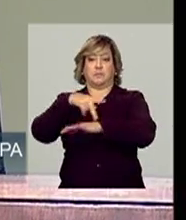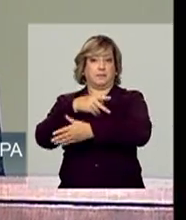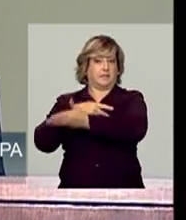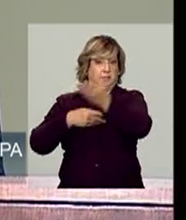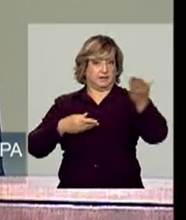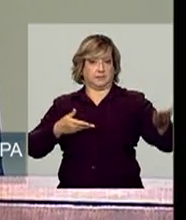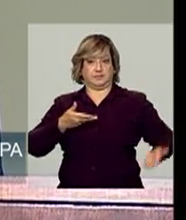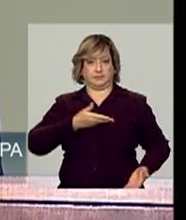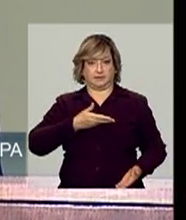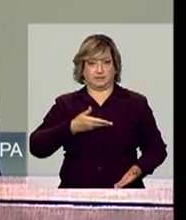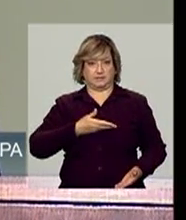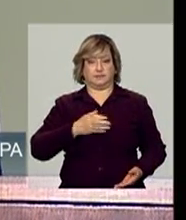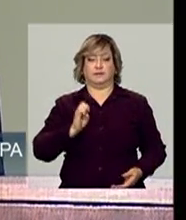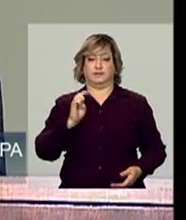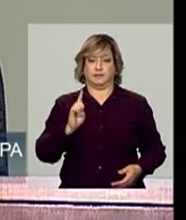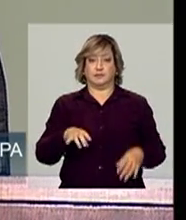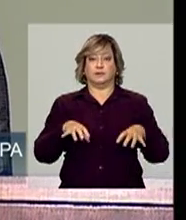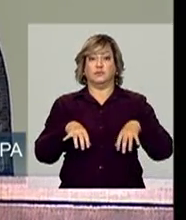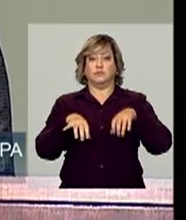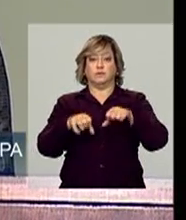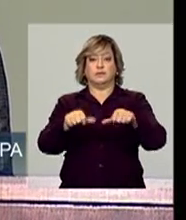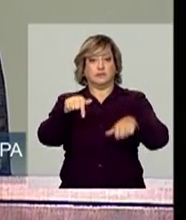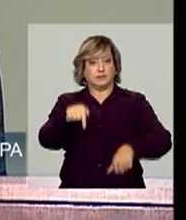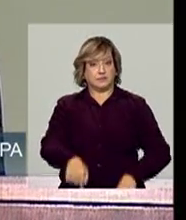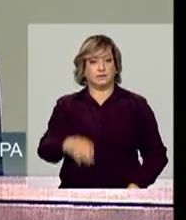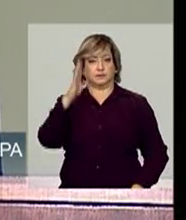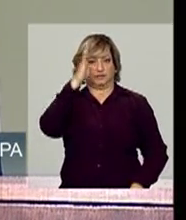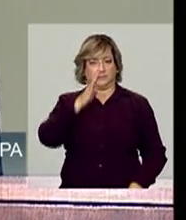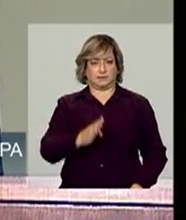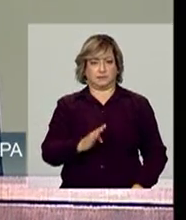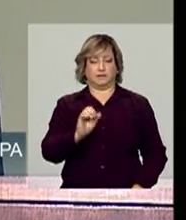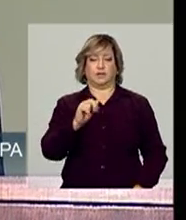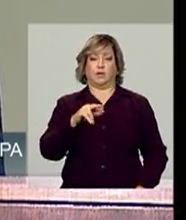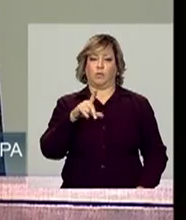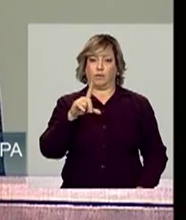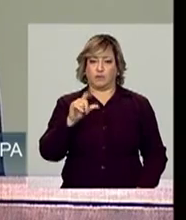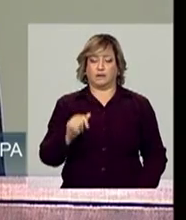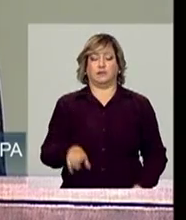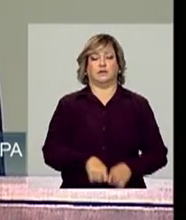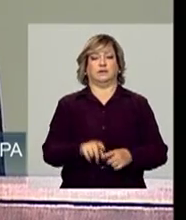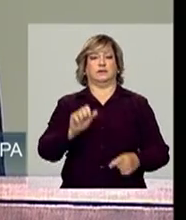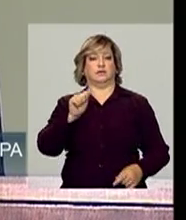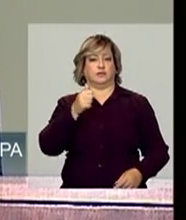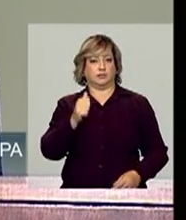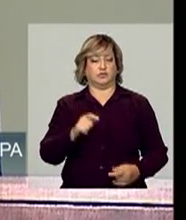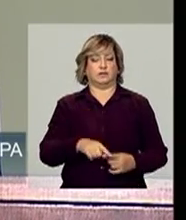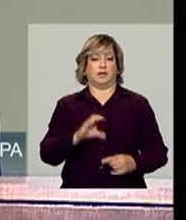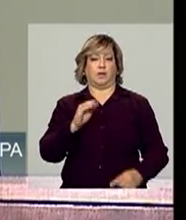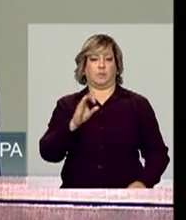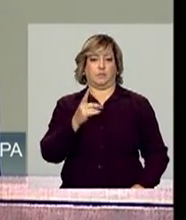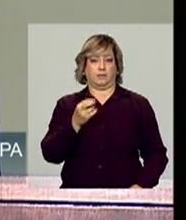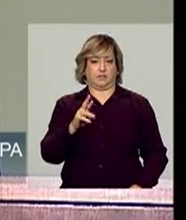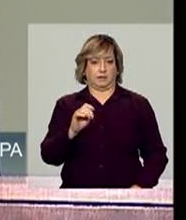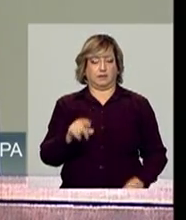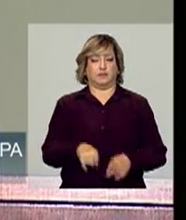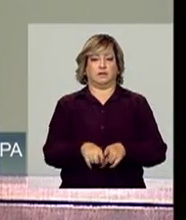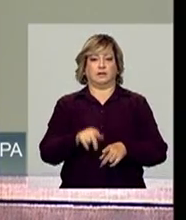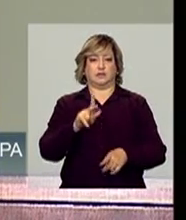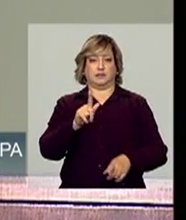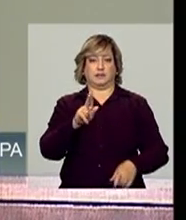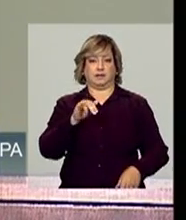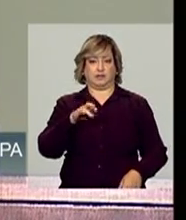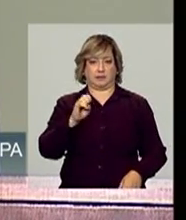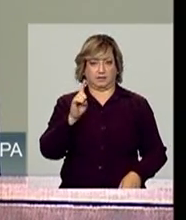são formados aqui no Brasil: Angola, Argentina, Cabo Verde, Guiné